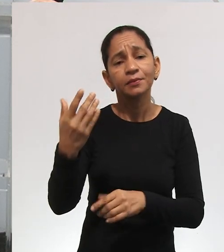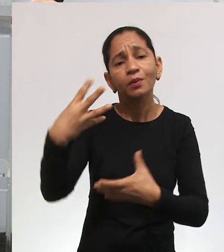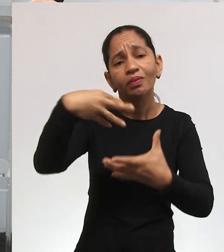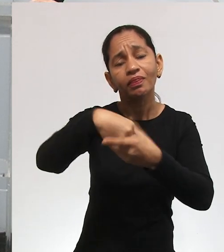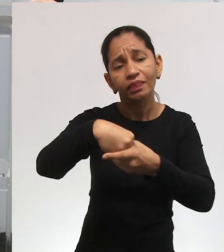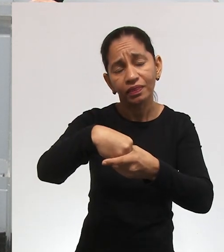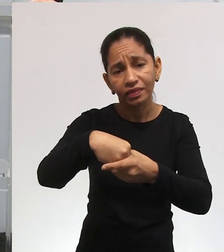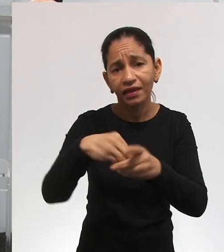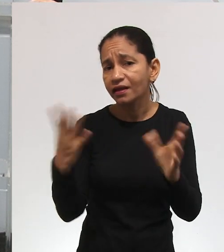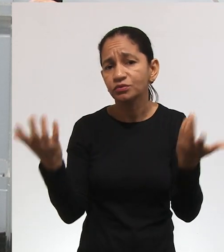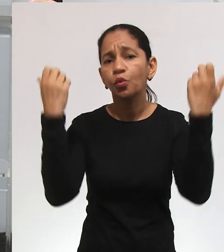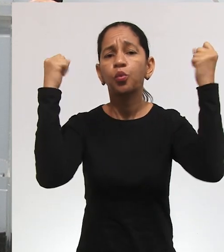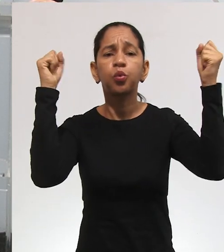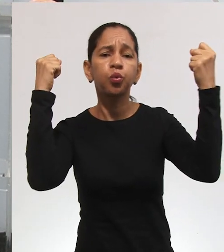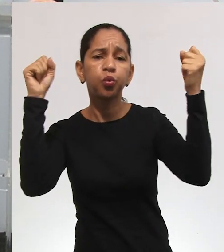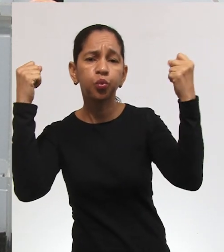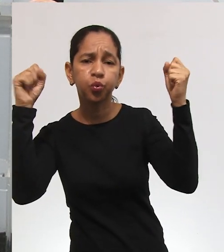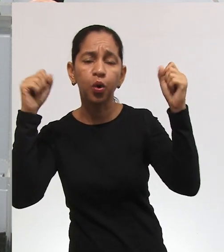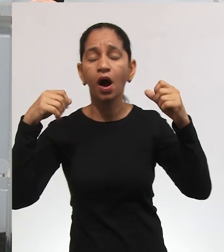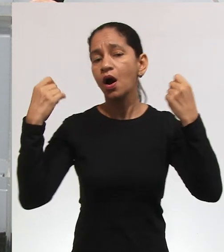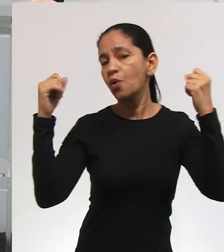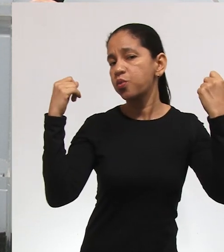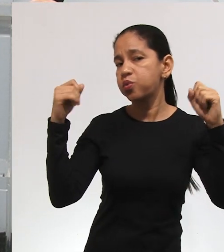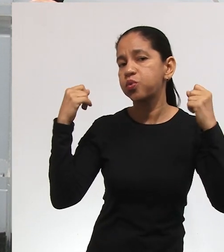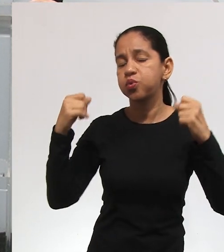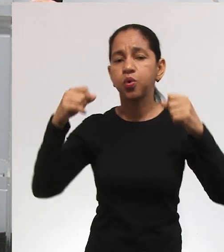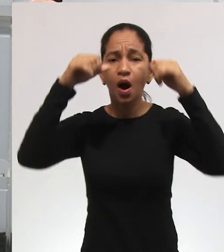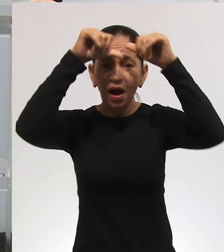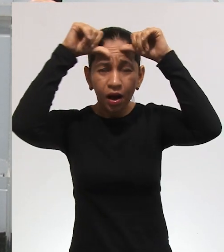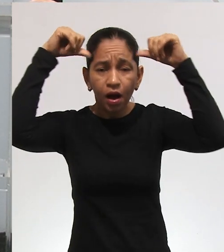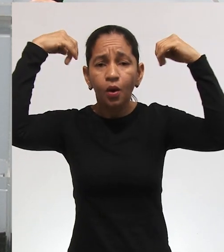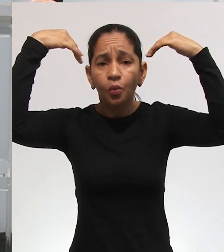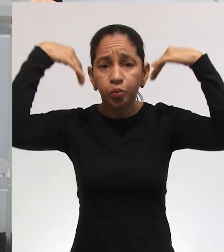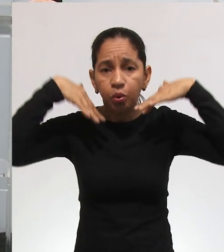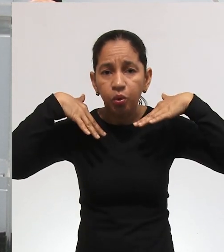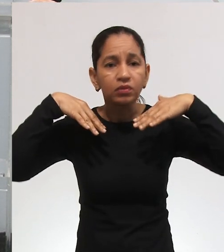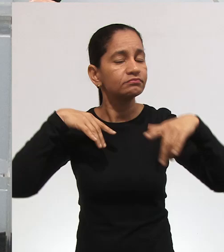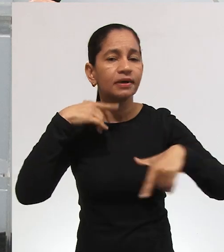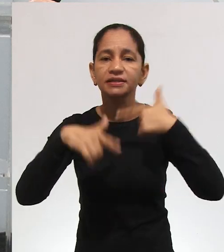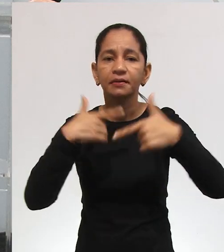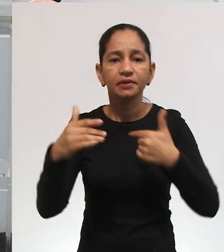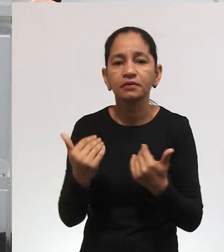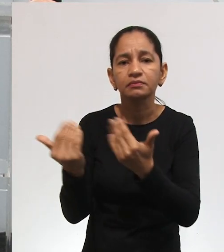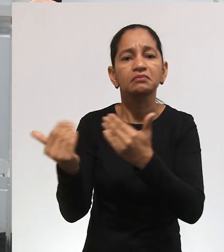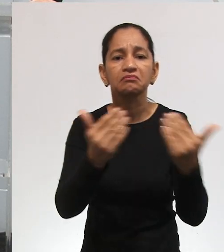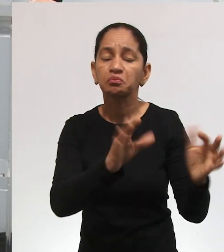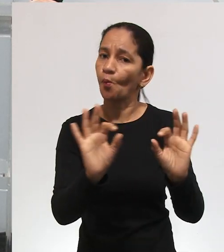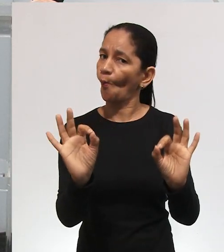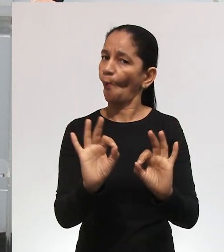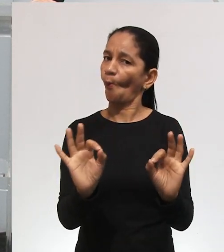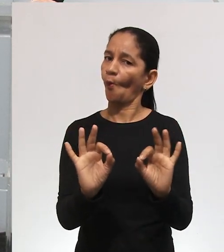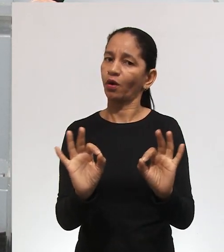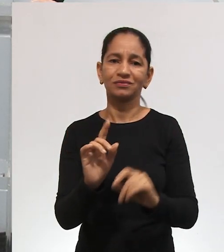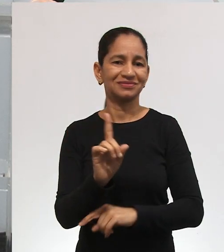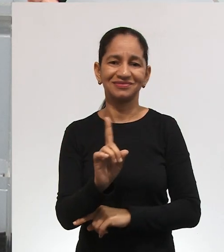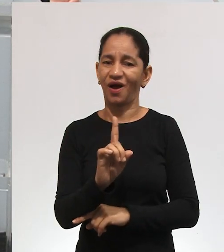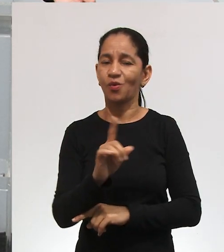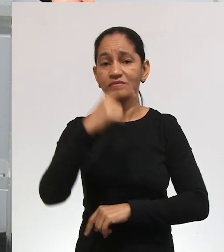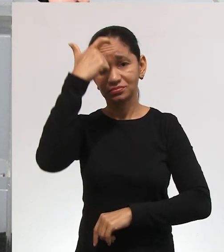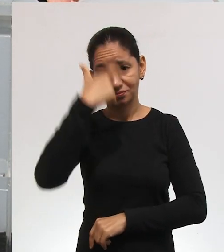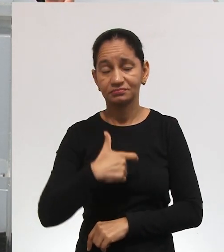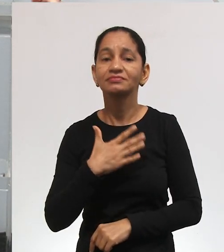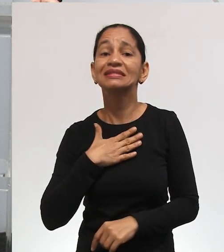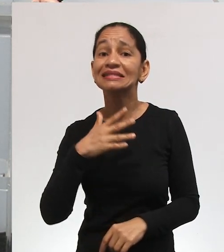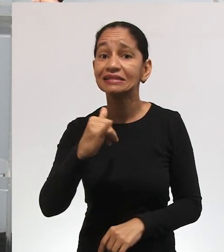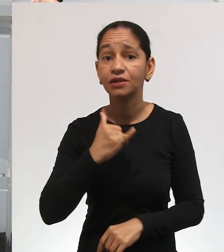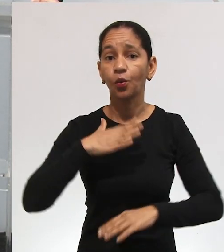uma energia física, mas ela não está gerando uma produtividade para alguém, a menos, evidentemente, que eu seja